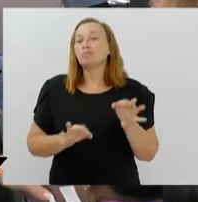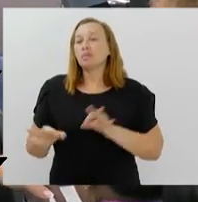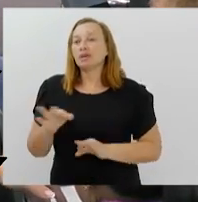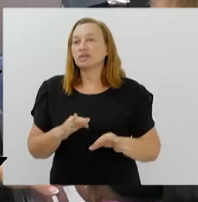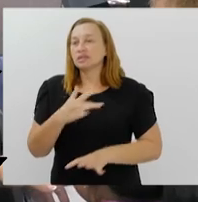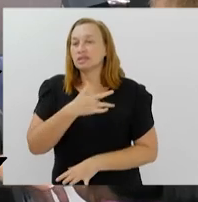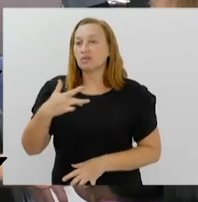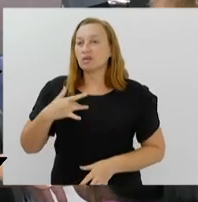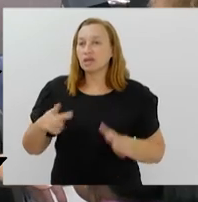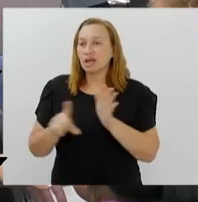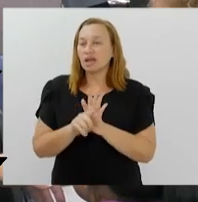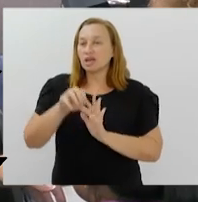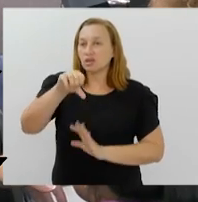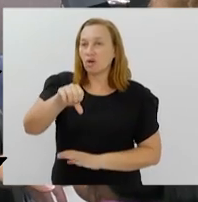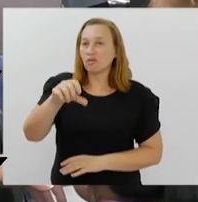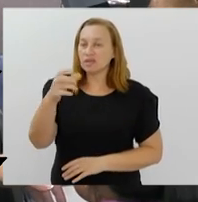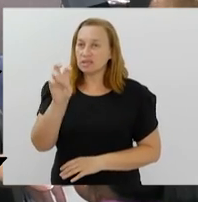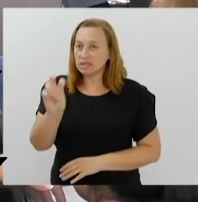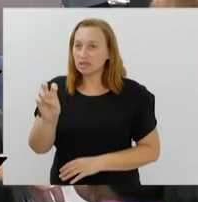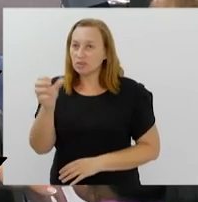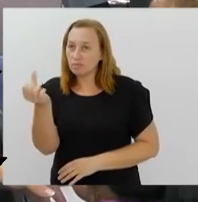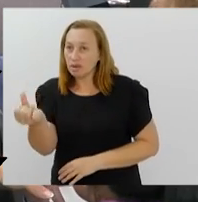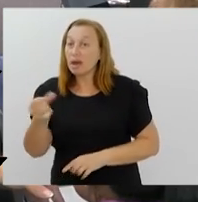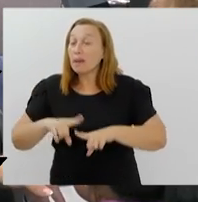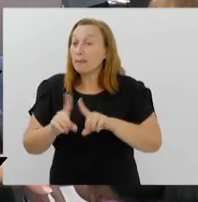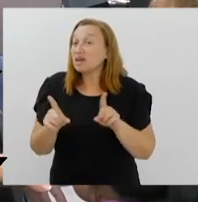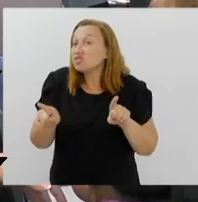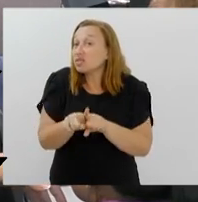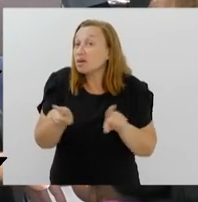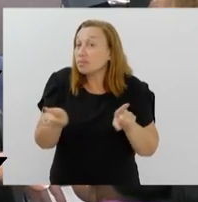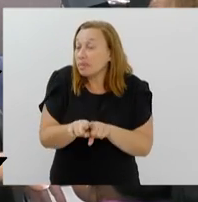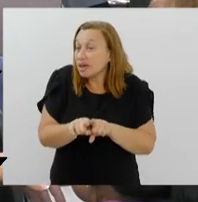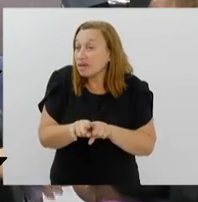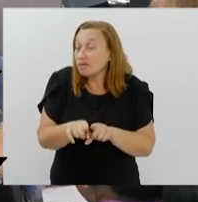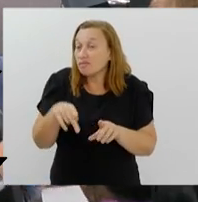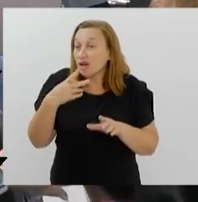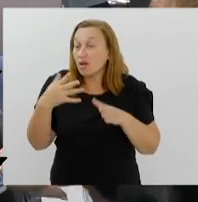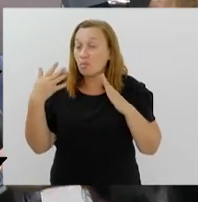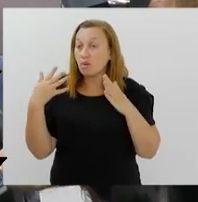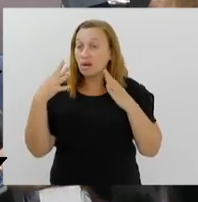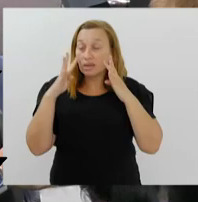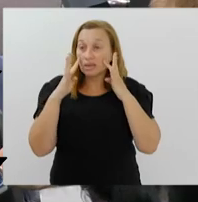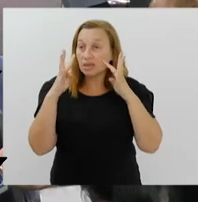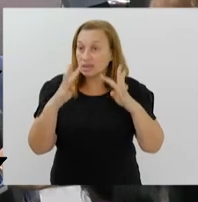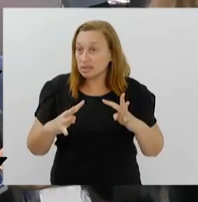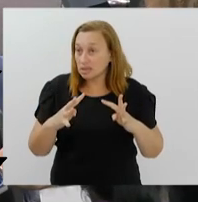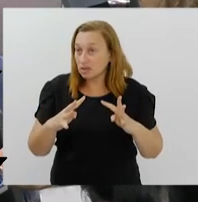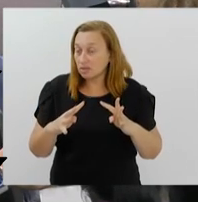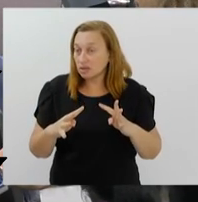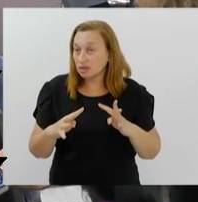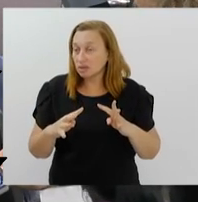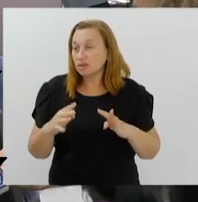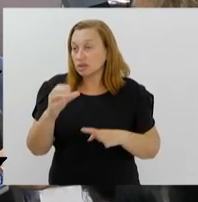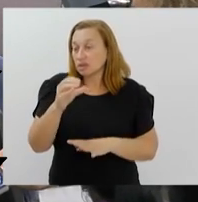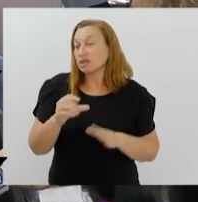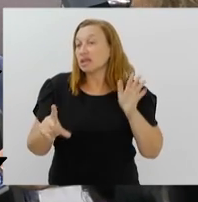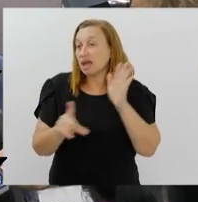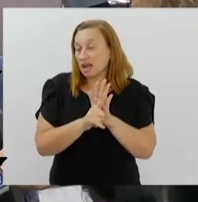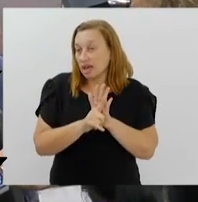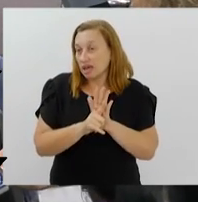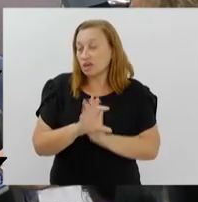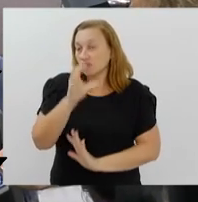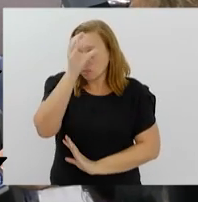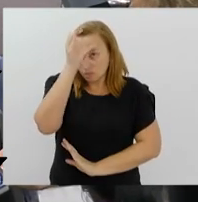9656 Mas ela também remete uma atenção à lei do consumidor ao Código